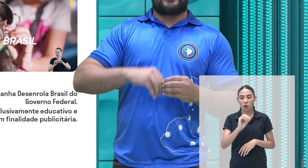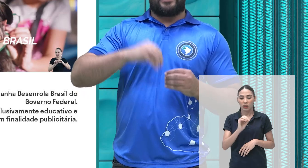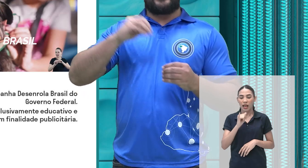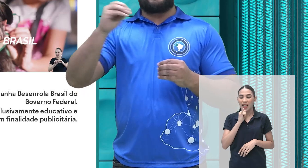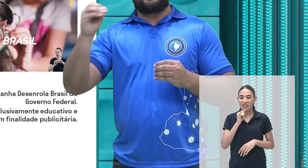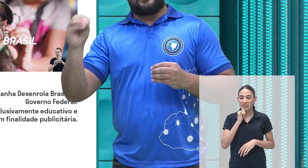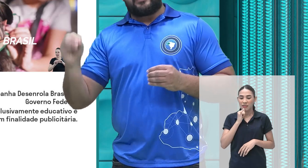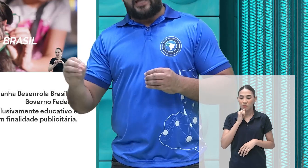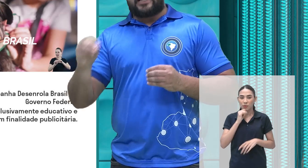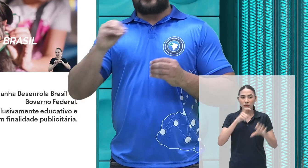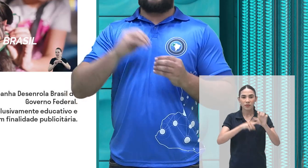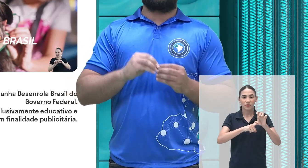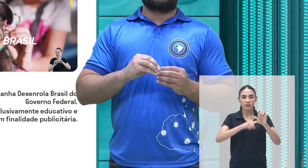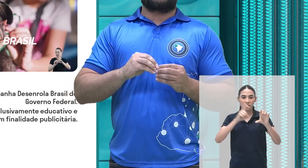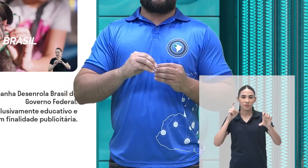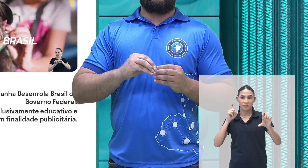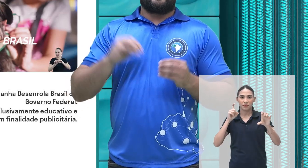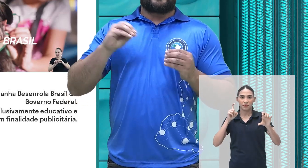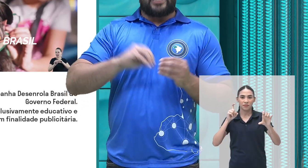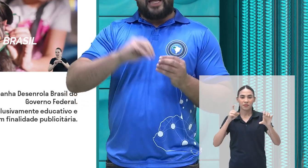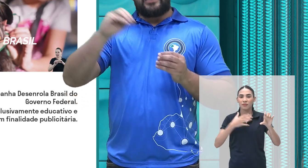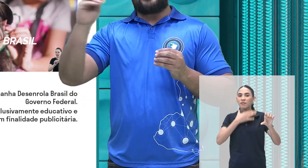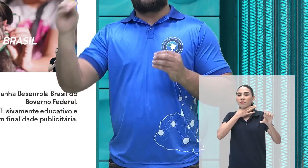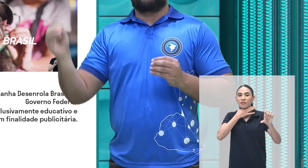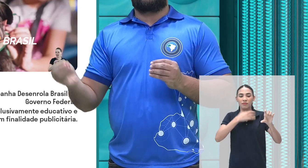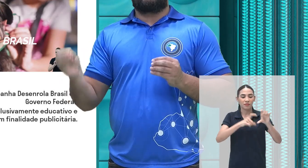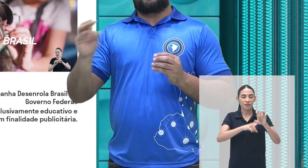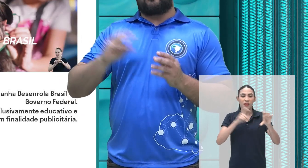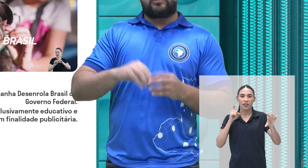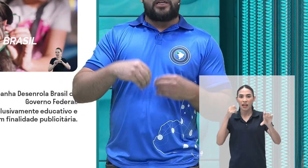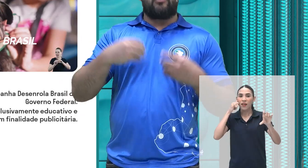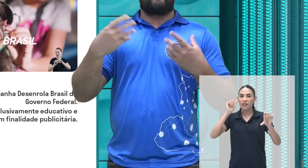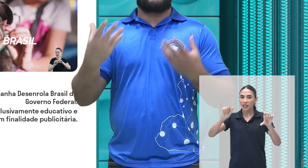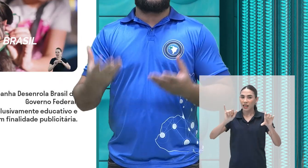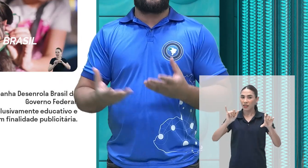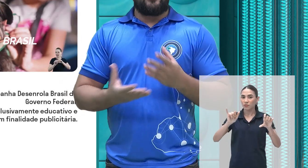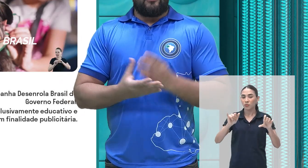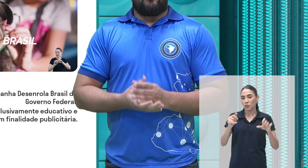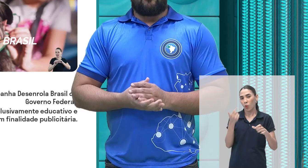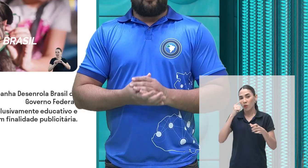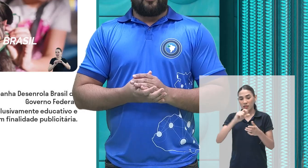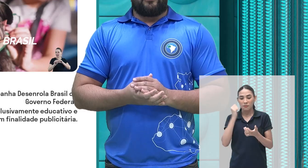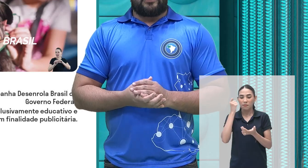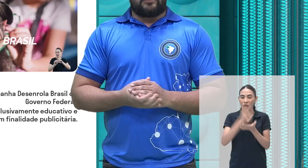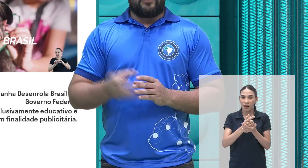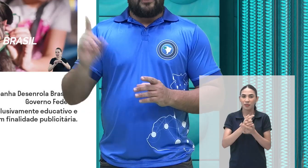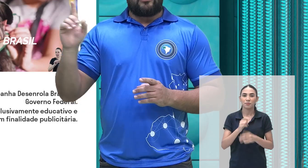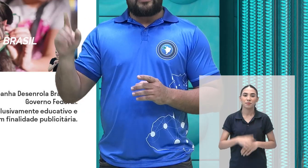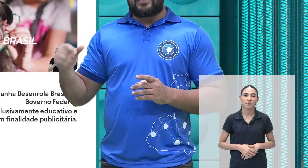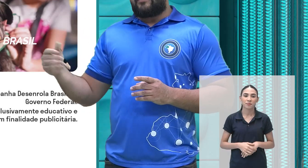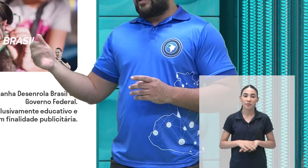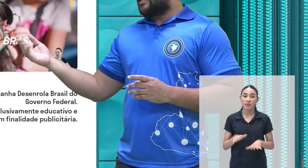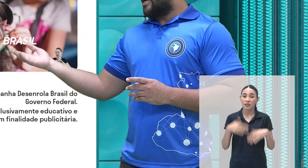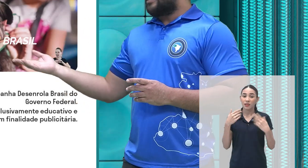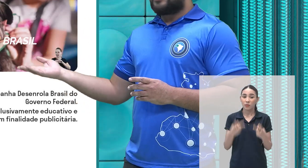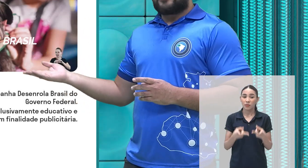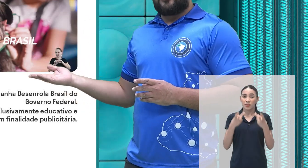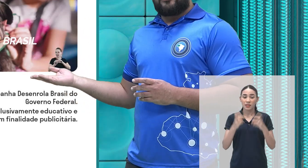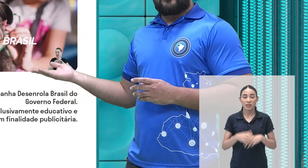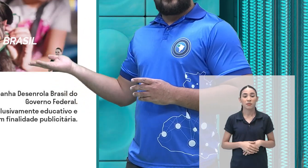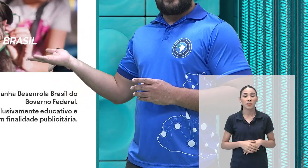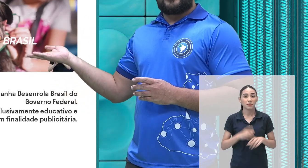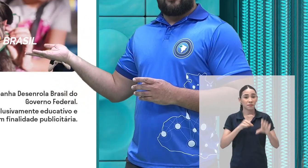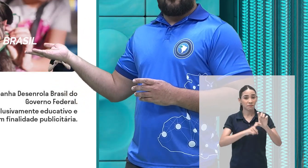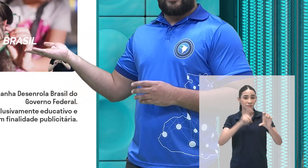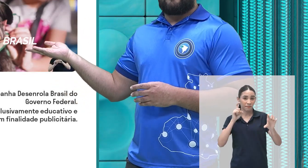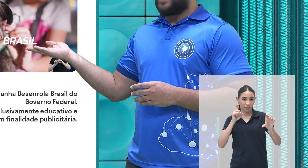você sair dessa situação, sair das dívidas, conseguir honrar o compromisso. E observe que sair dessas